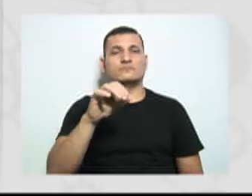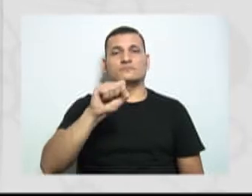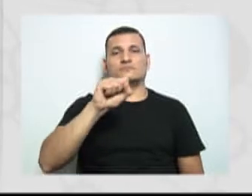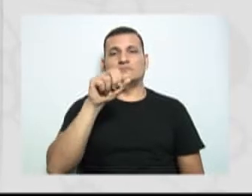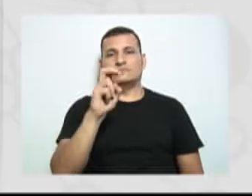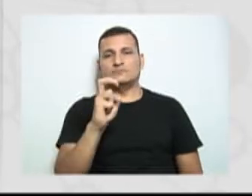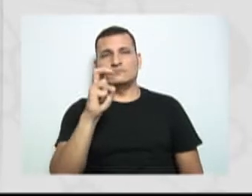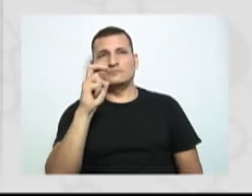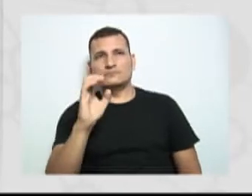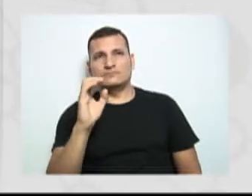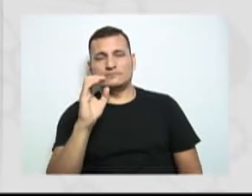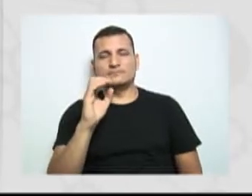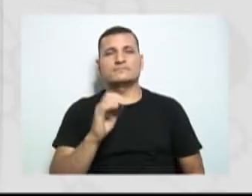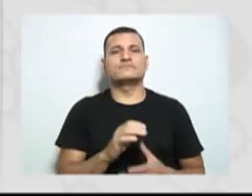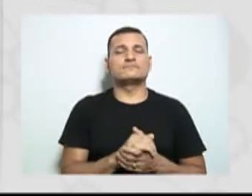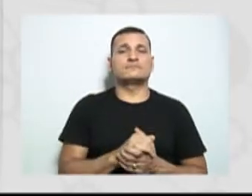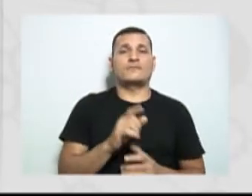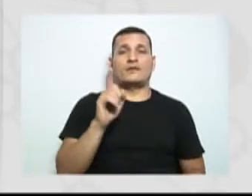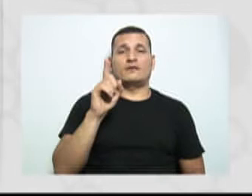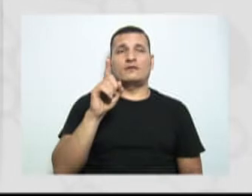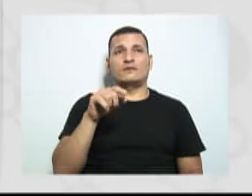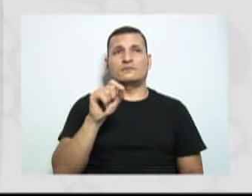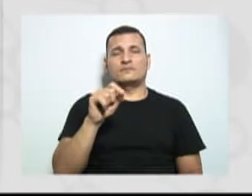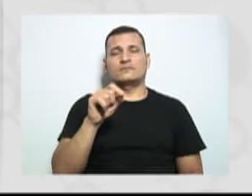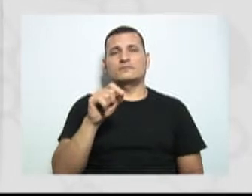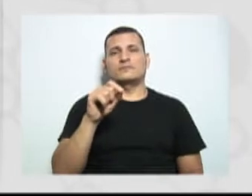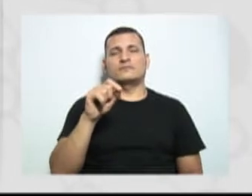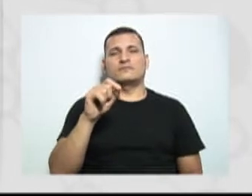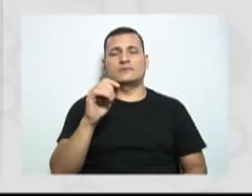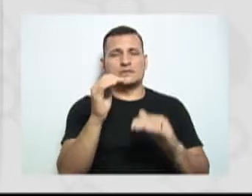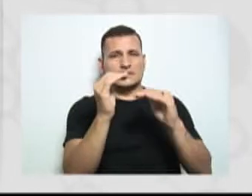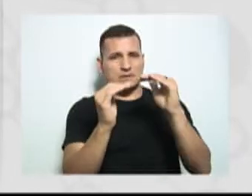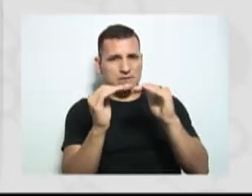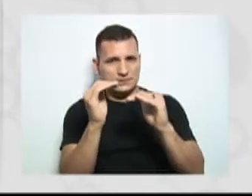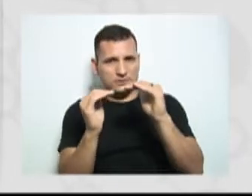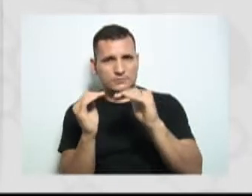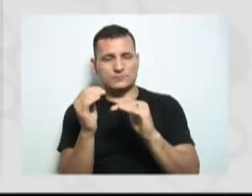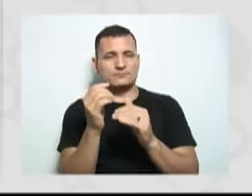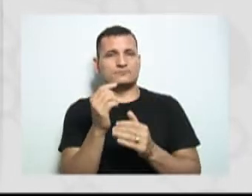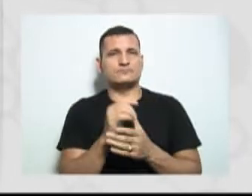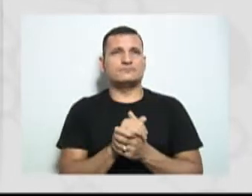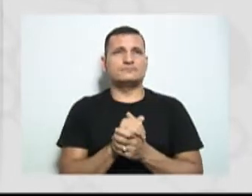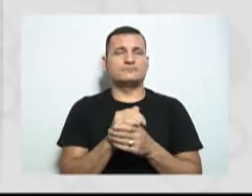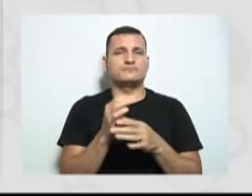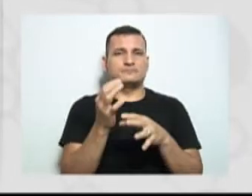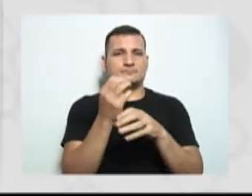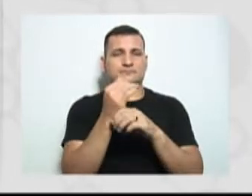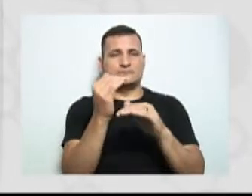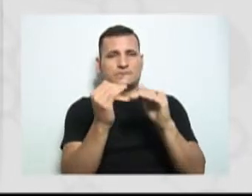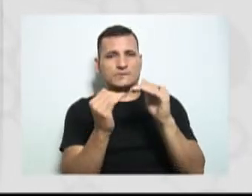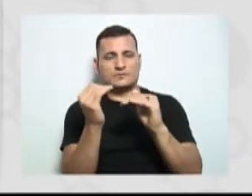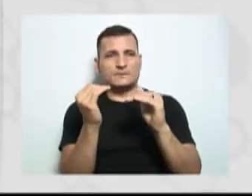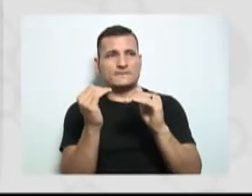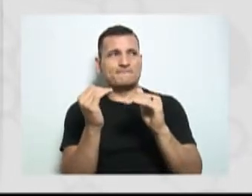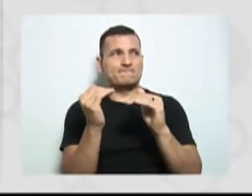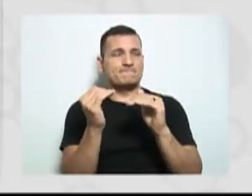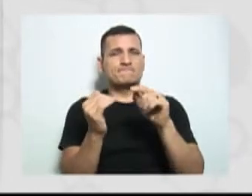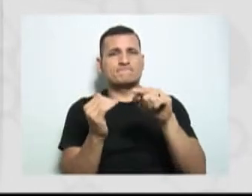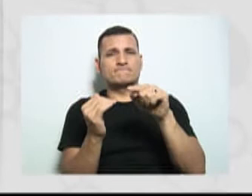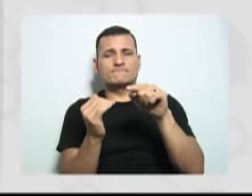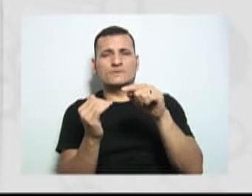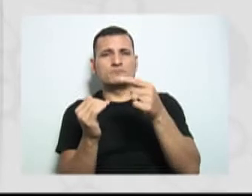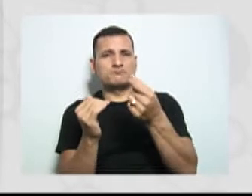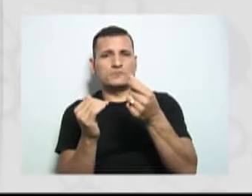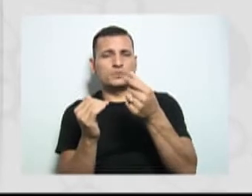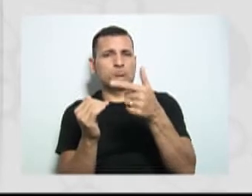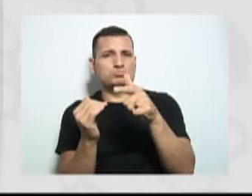centavos, Sim. Que é a receita do nosso ponto de equilíbrio, ou seja, essa receita eu não terei nem ganho e